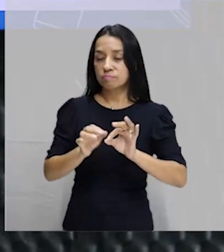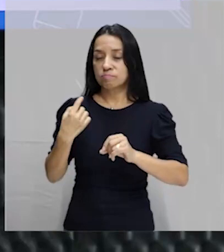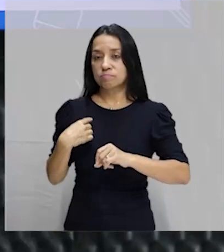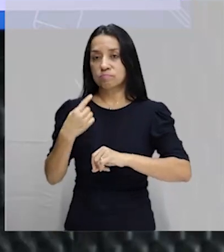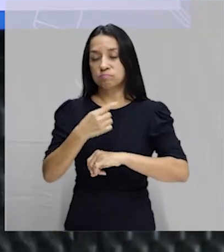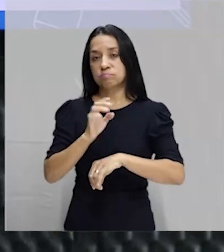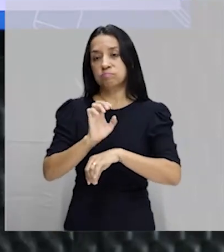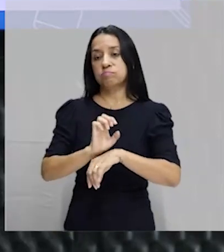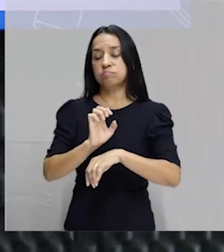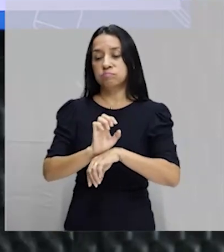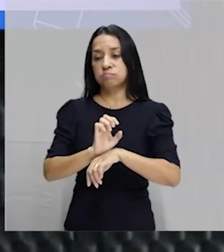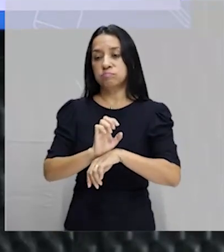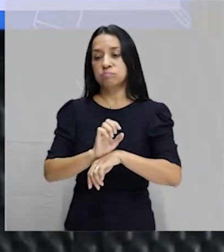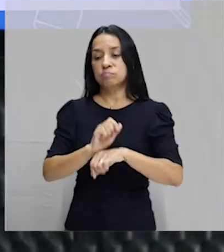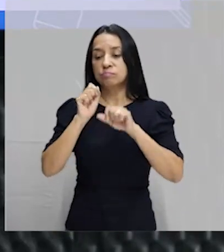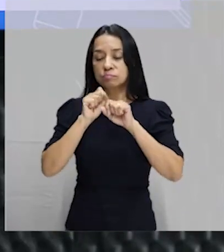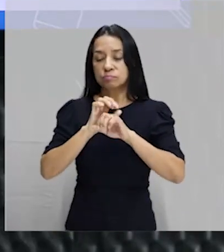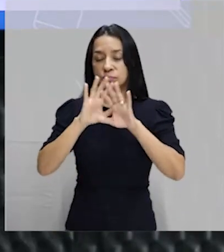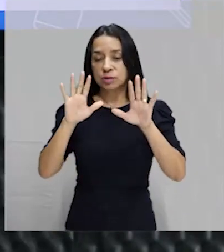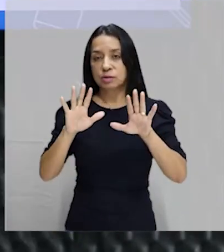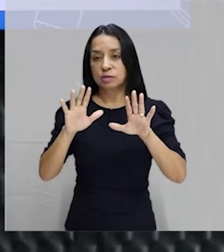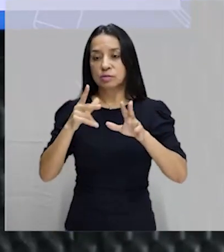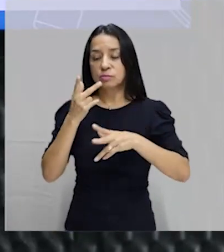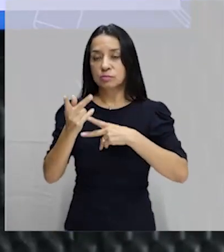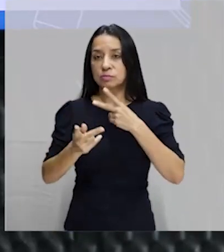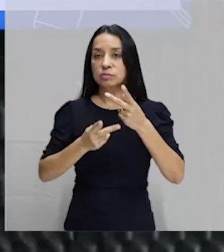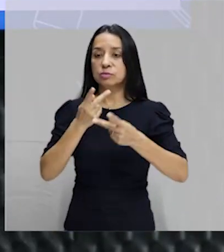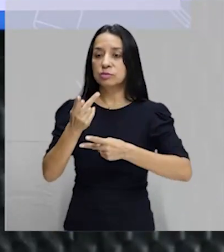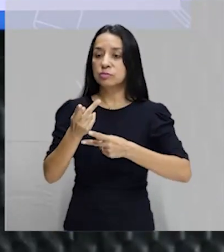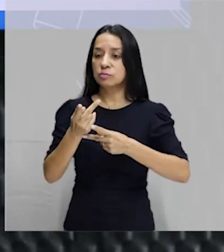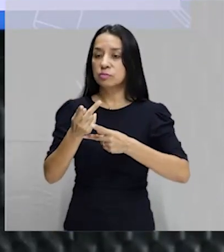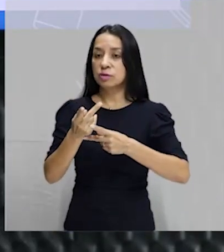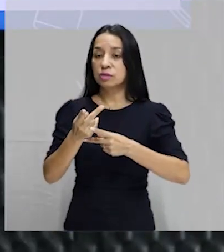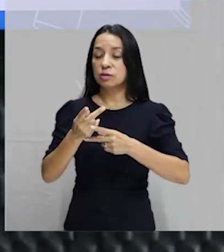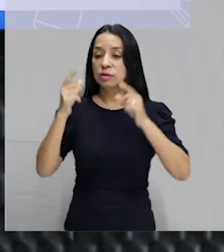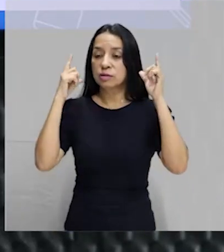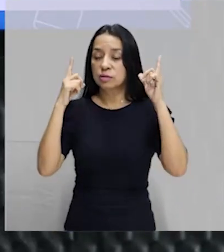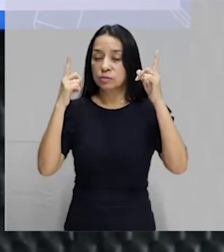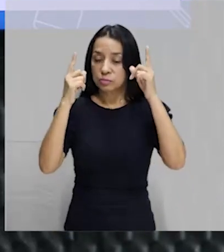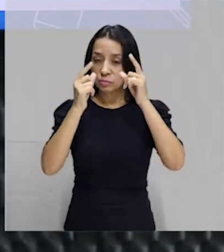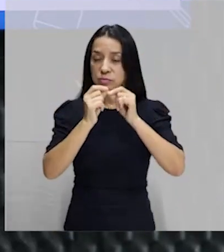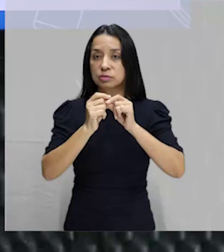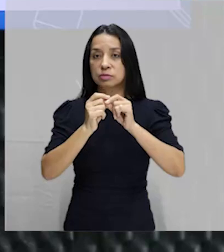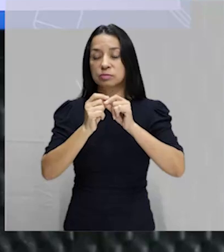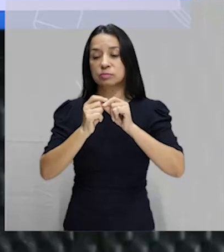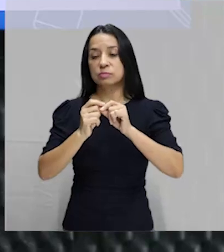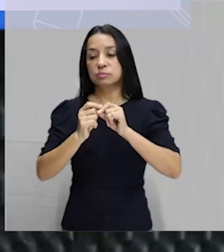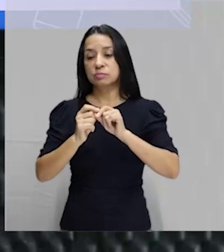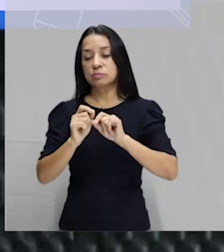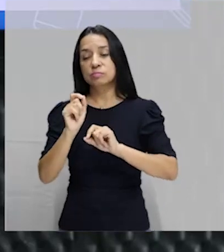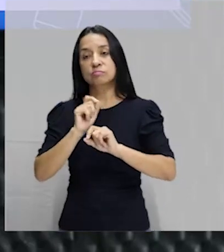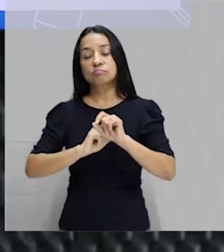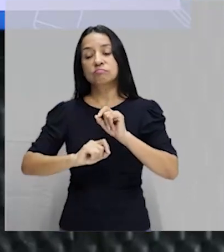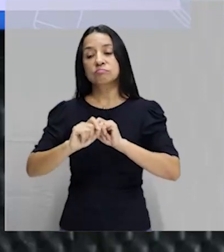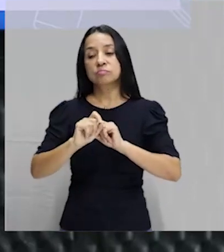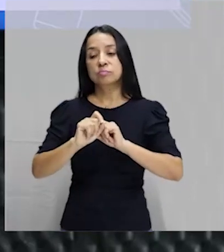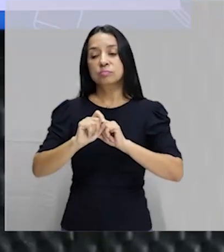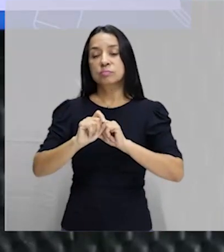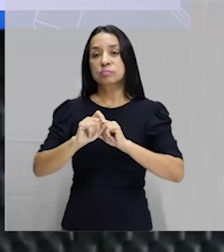estados. Lógico, quando se fala desses helenos, dos gregos, os gregos